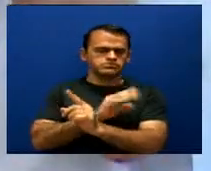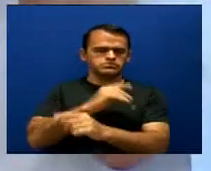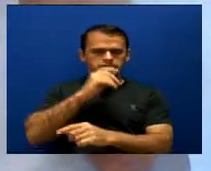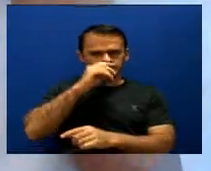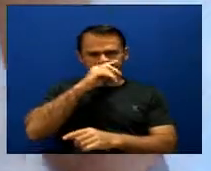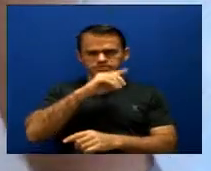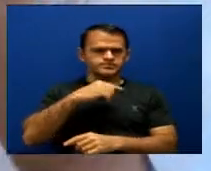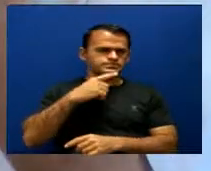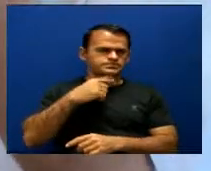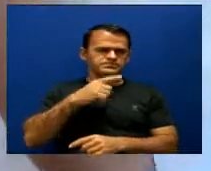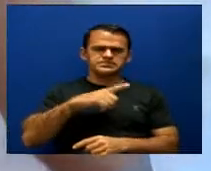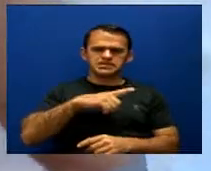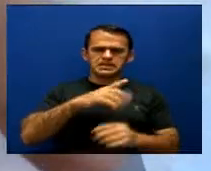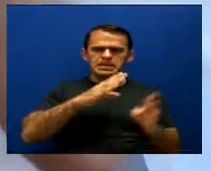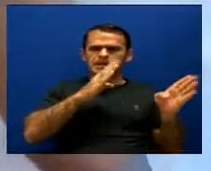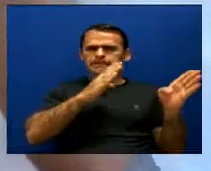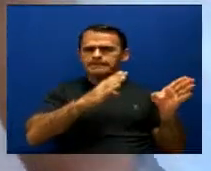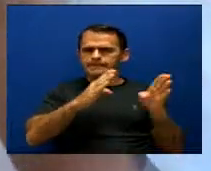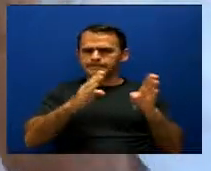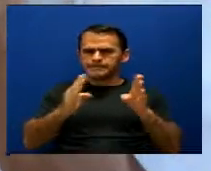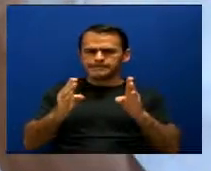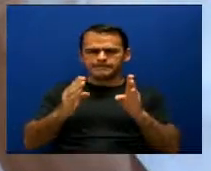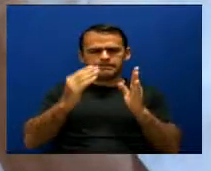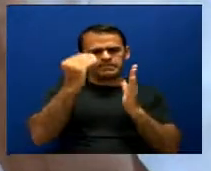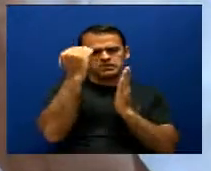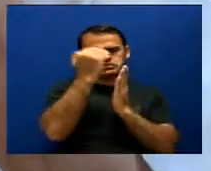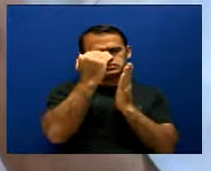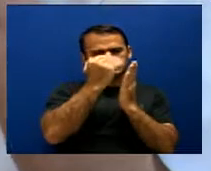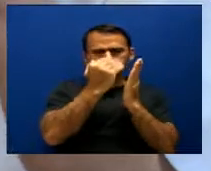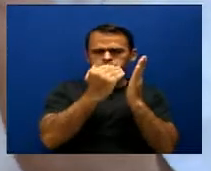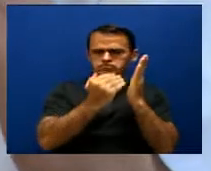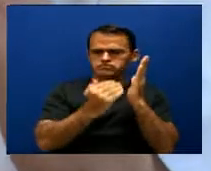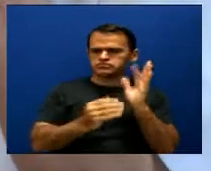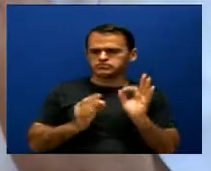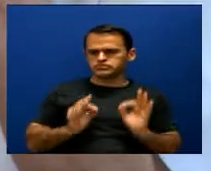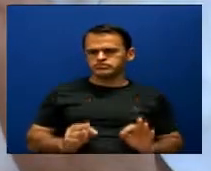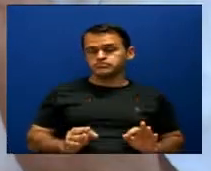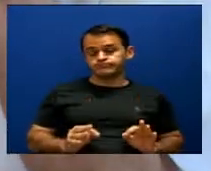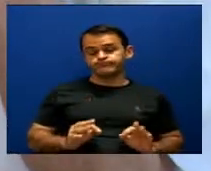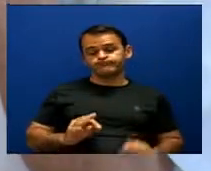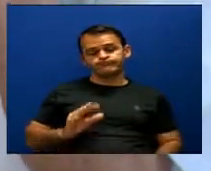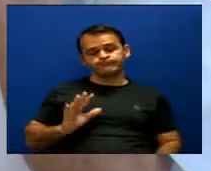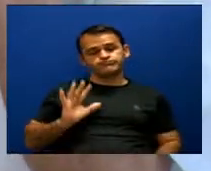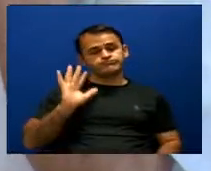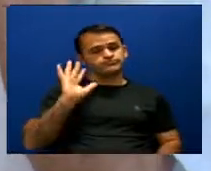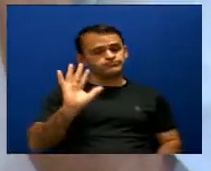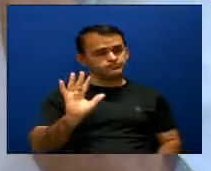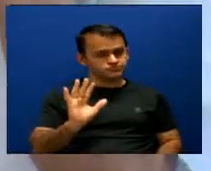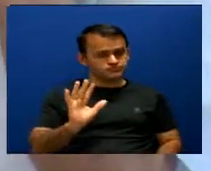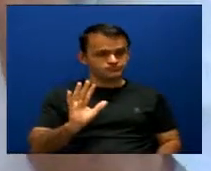existe todo um sistema para a internação das pessoas. No entanto, eu sei